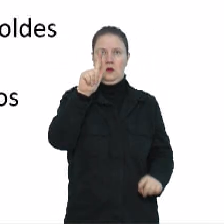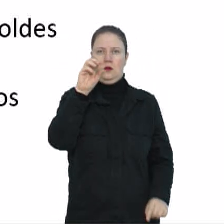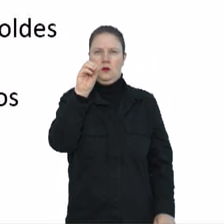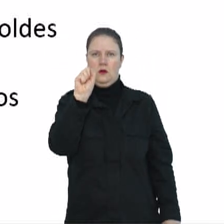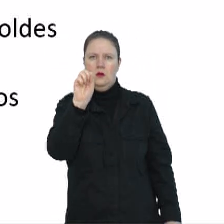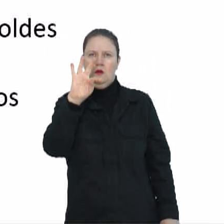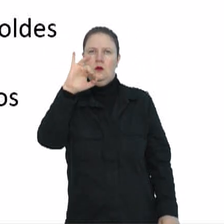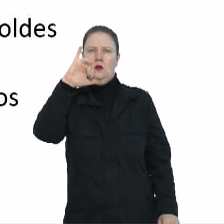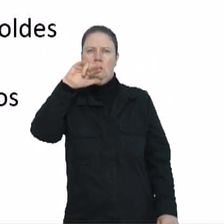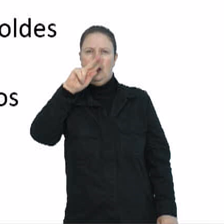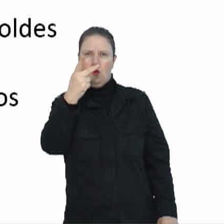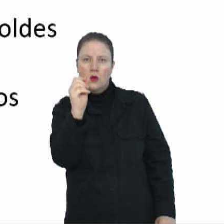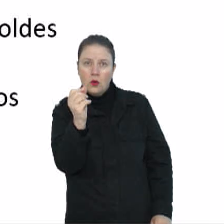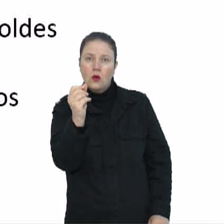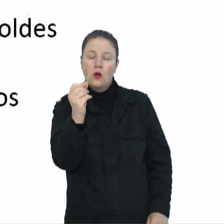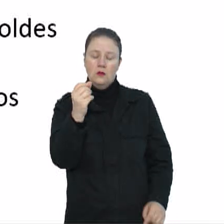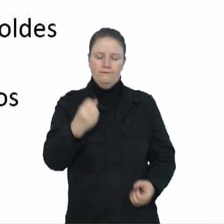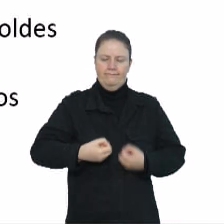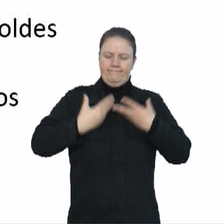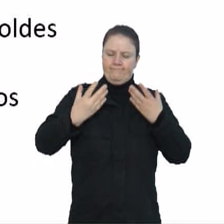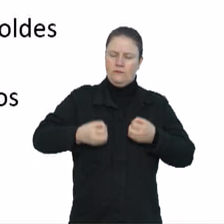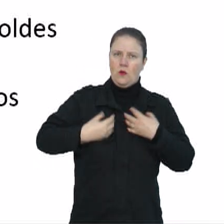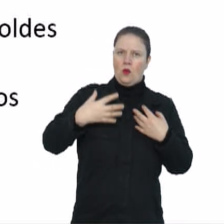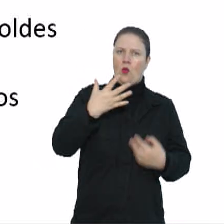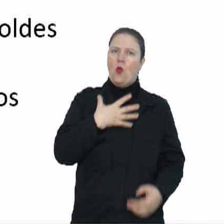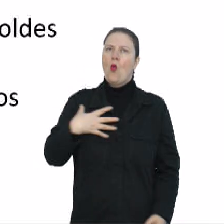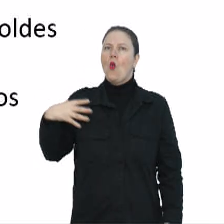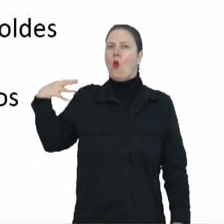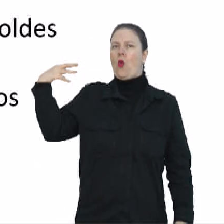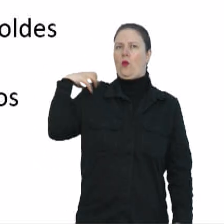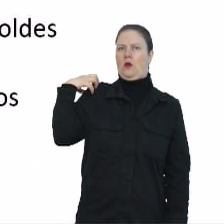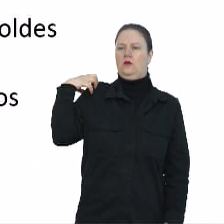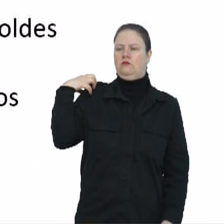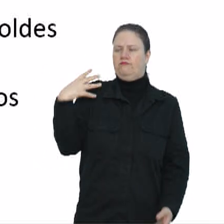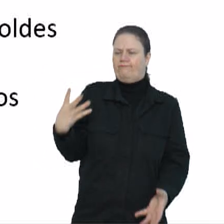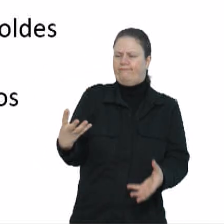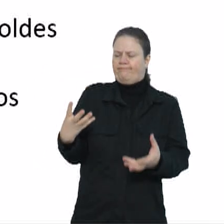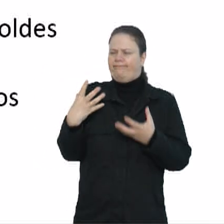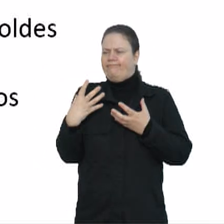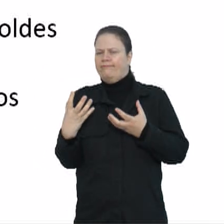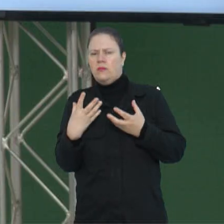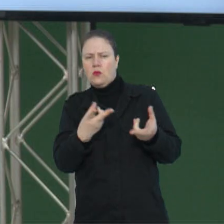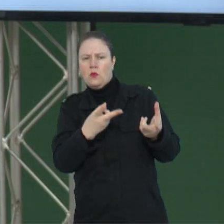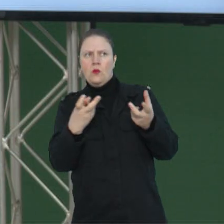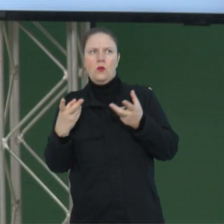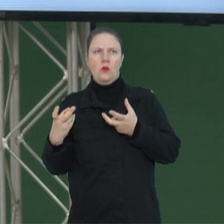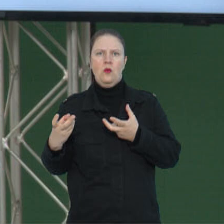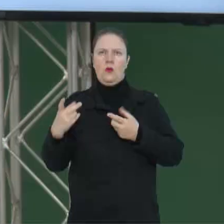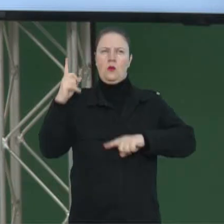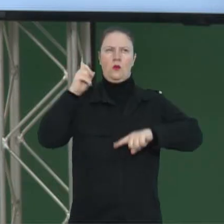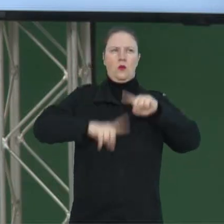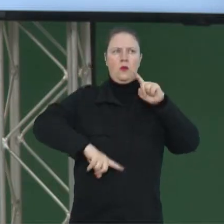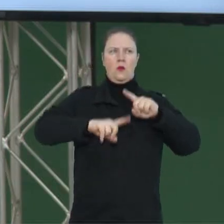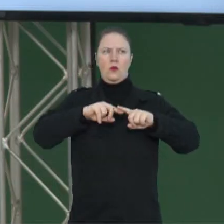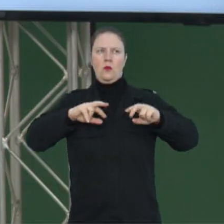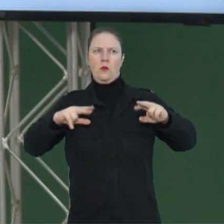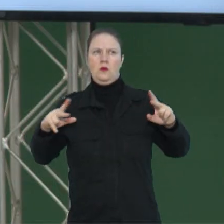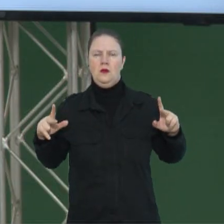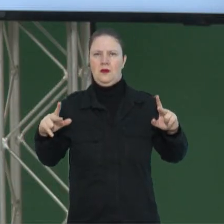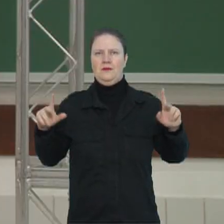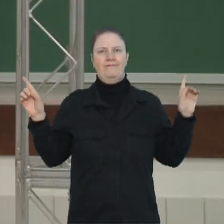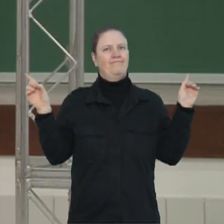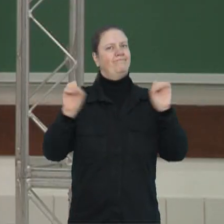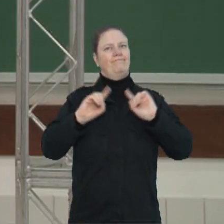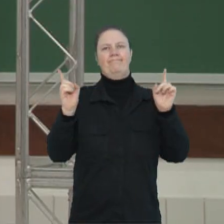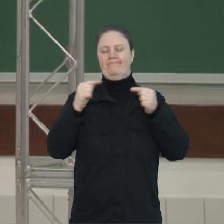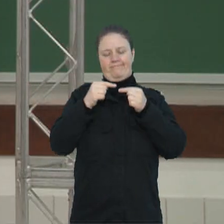legal. Só que daí vem, de modo a resgatar a importância das coisas sensíveis, da materialidade, não.